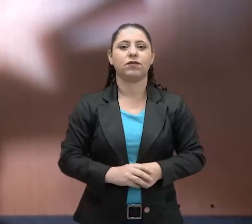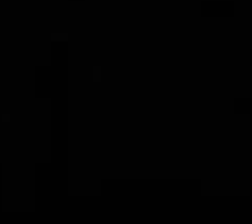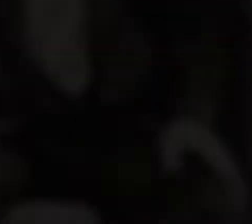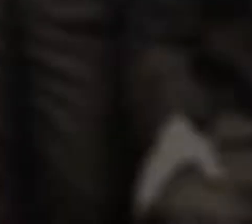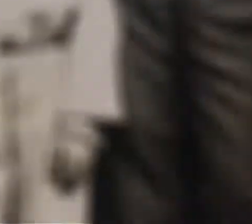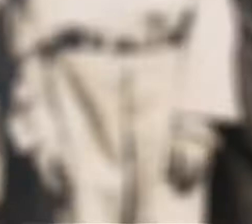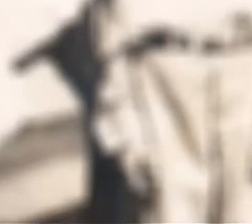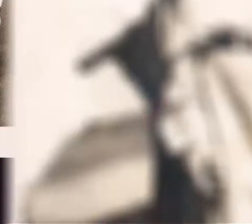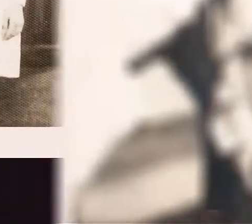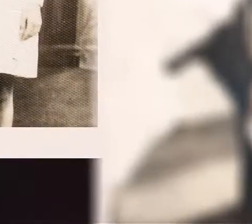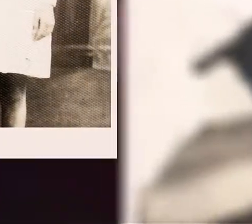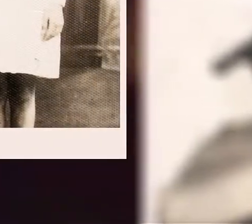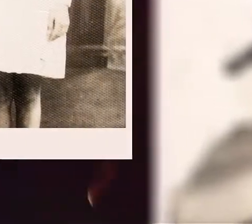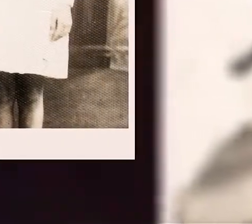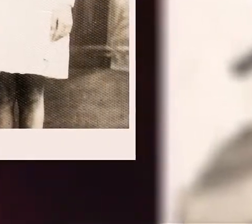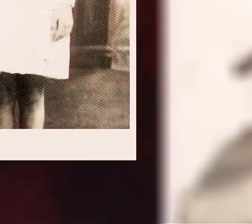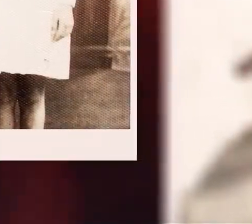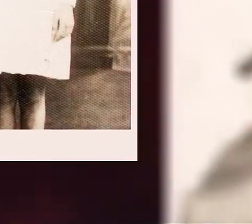ver?